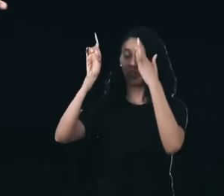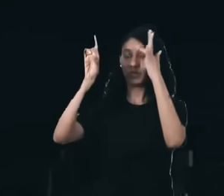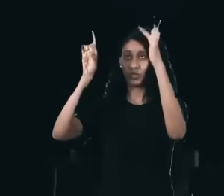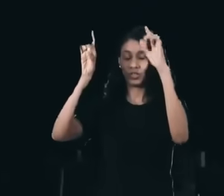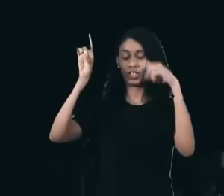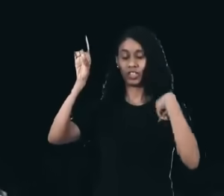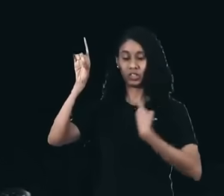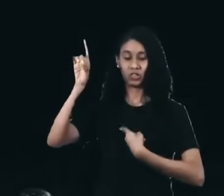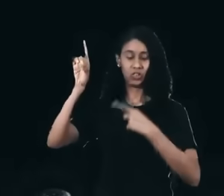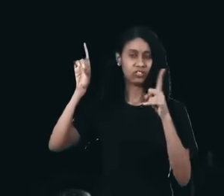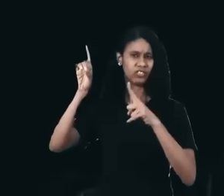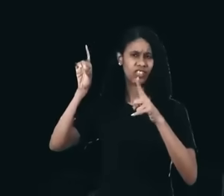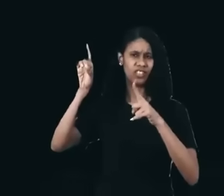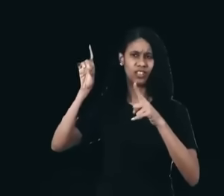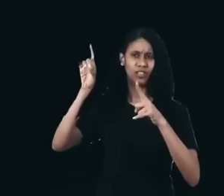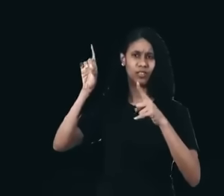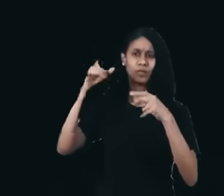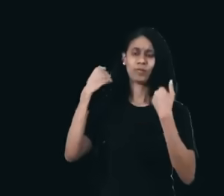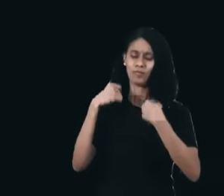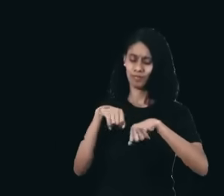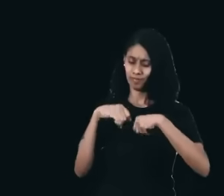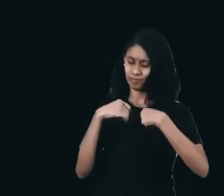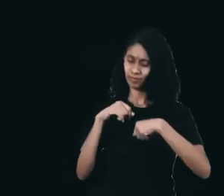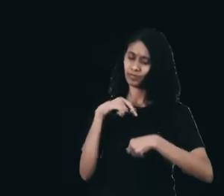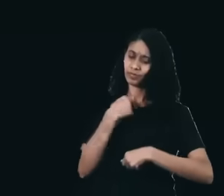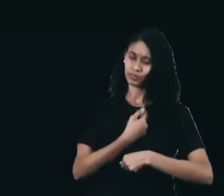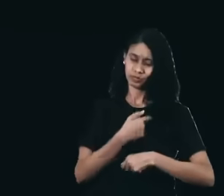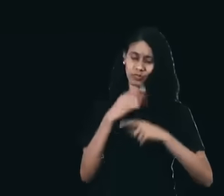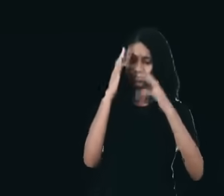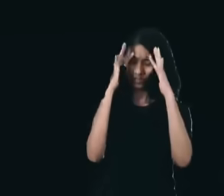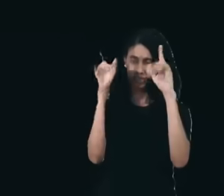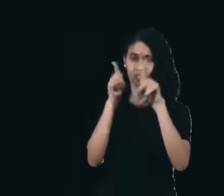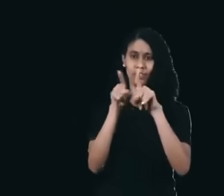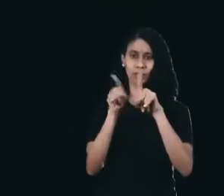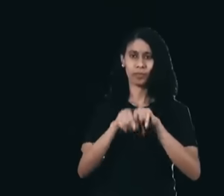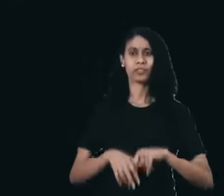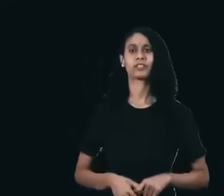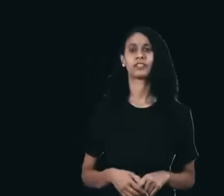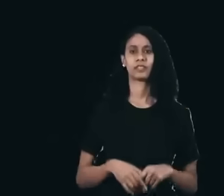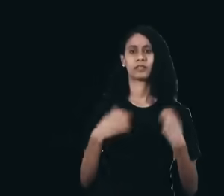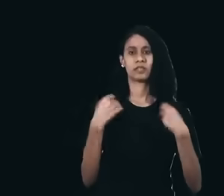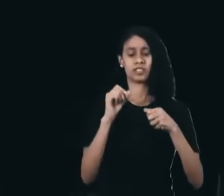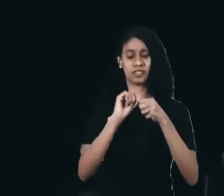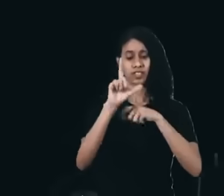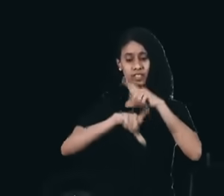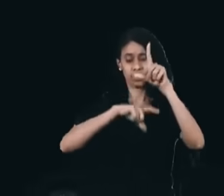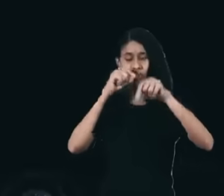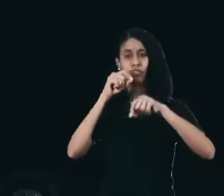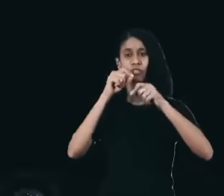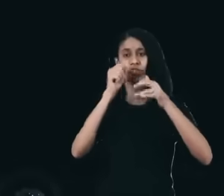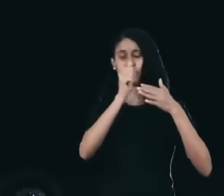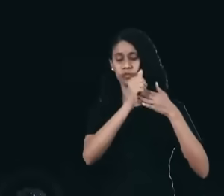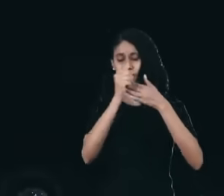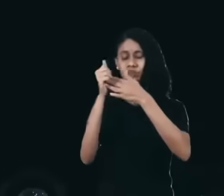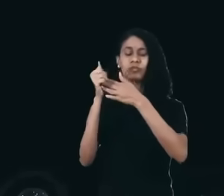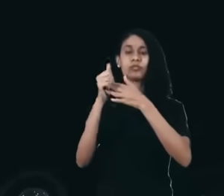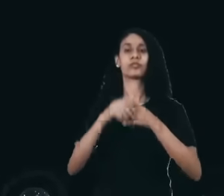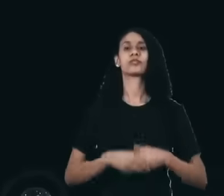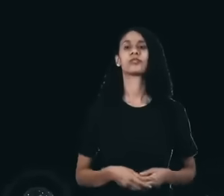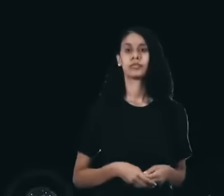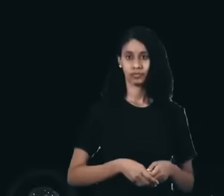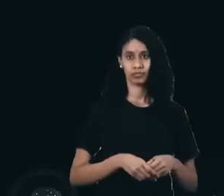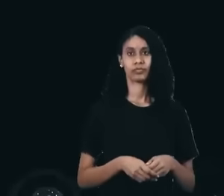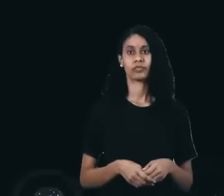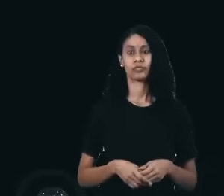não sonha e não se deixa ser levada, não. Nós precisamos fazer a escolha de sermos levadas. Deixa eu te dizer